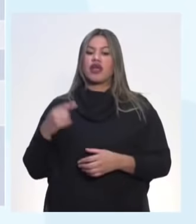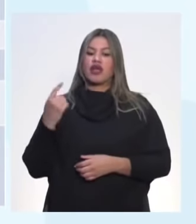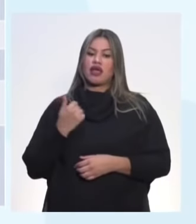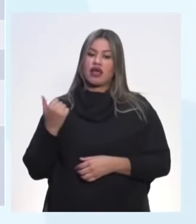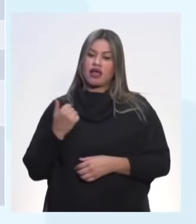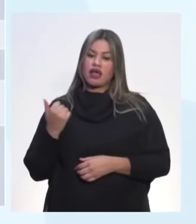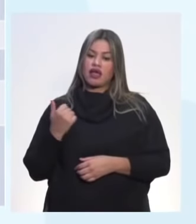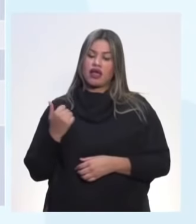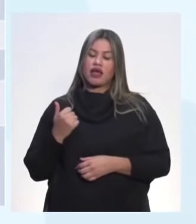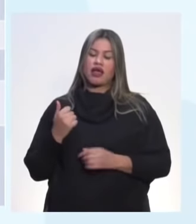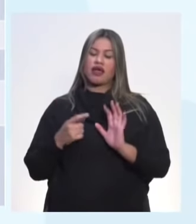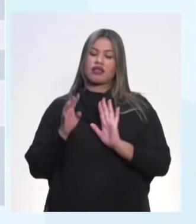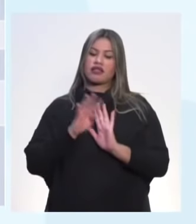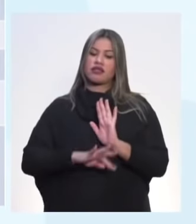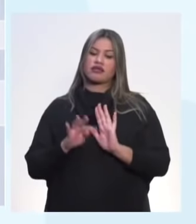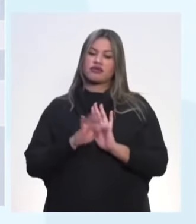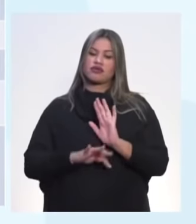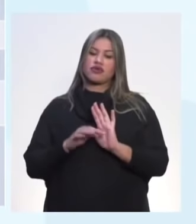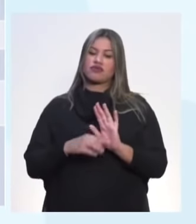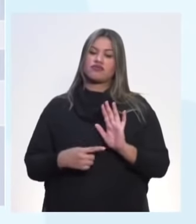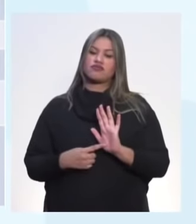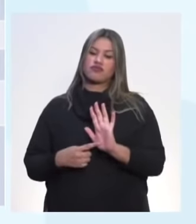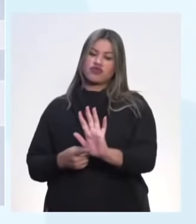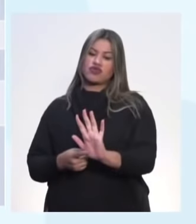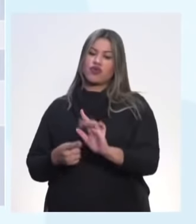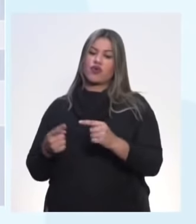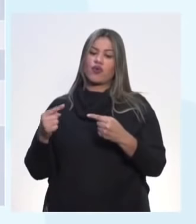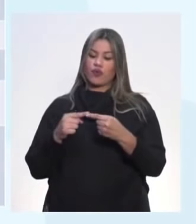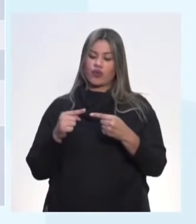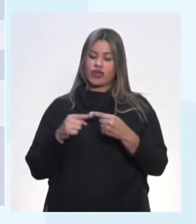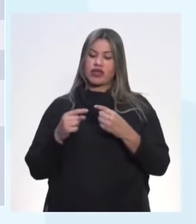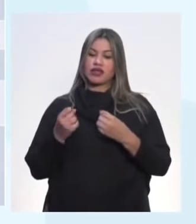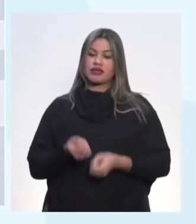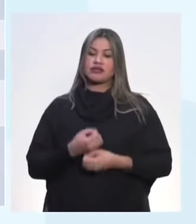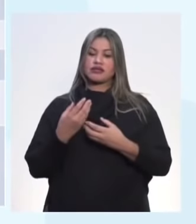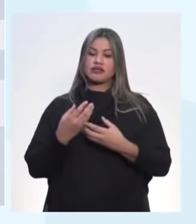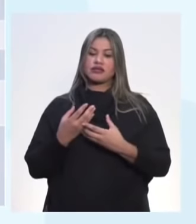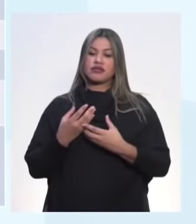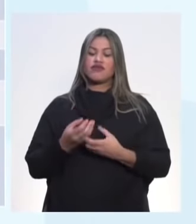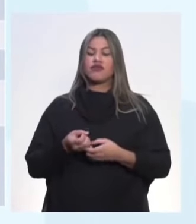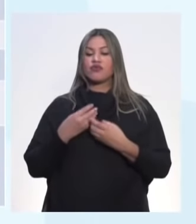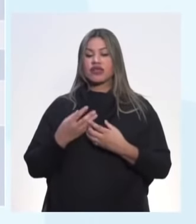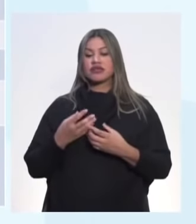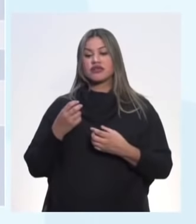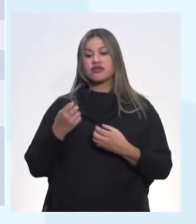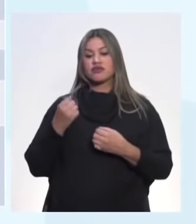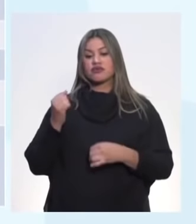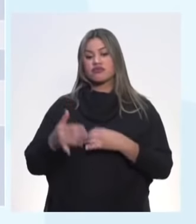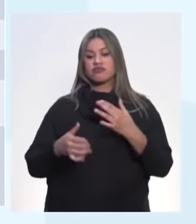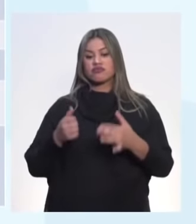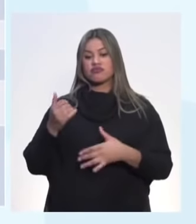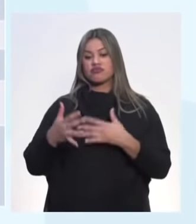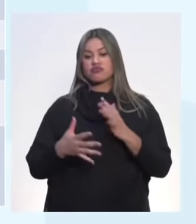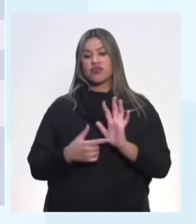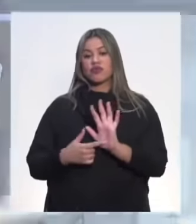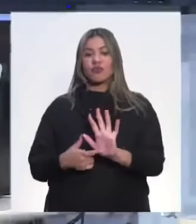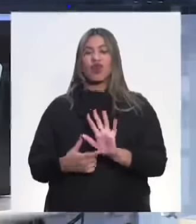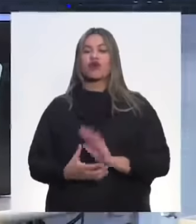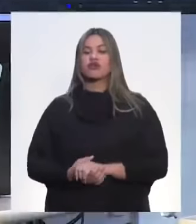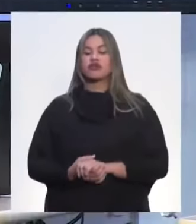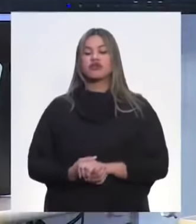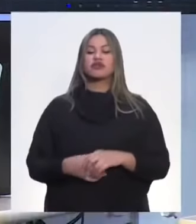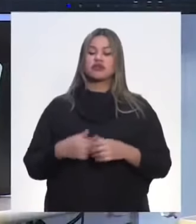foi expositiva. Vocês conseguiram entender que estava informando, expondo alguma coisa? São escritos em primeira ou em terceira pessoa. Então, vale a